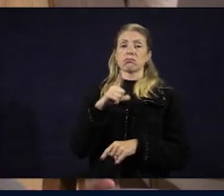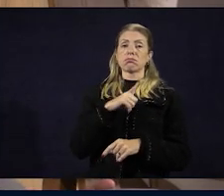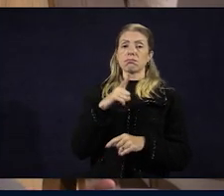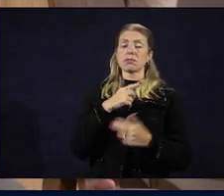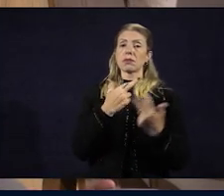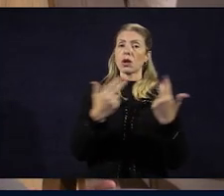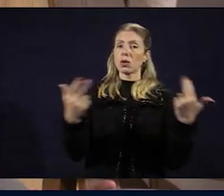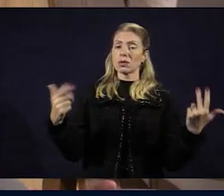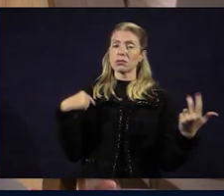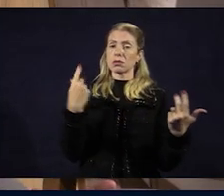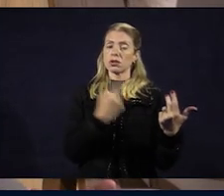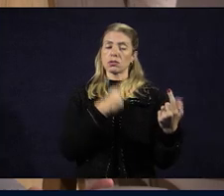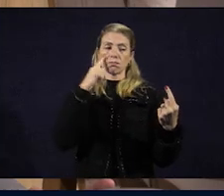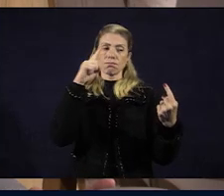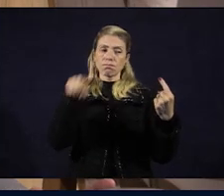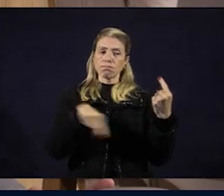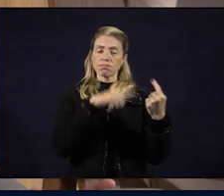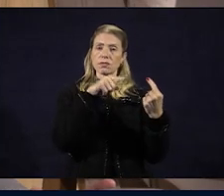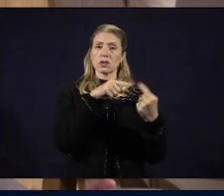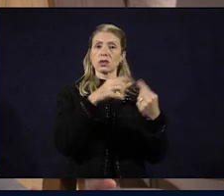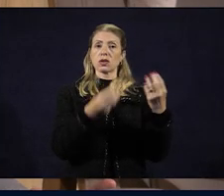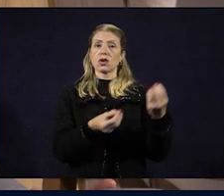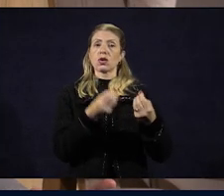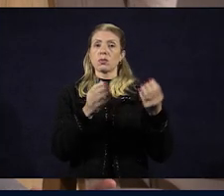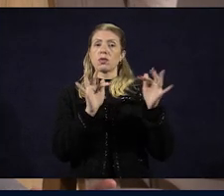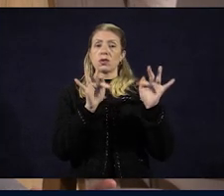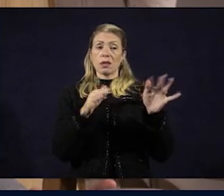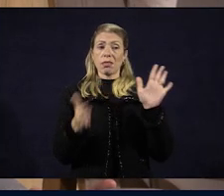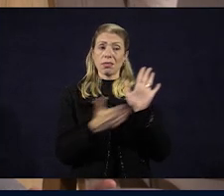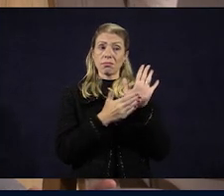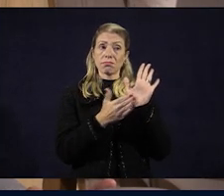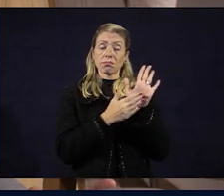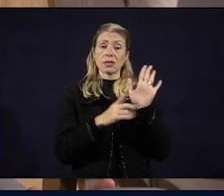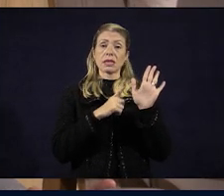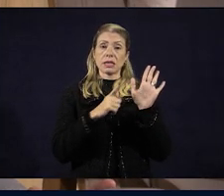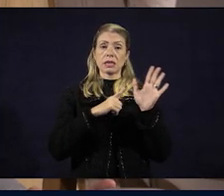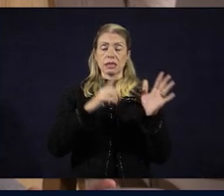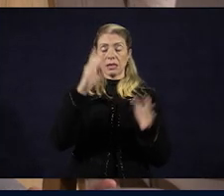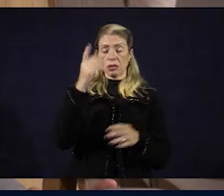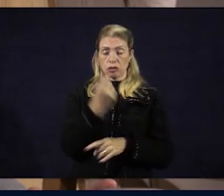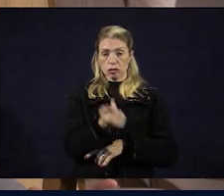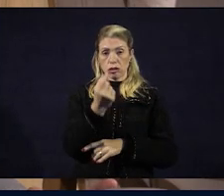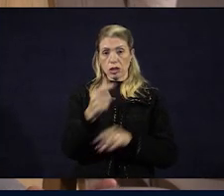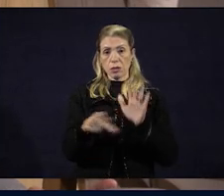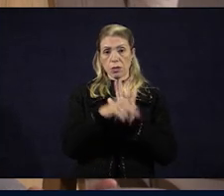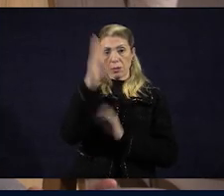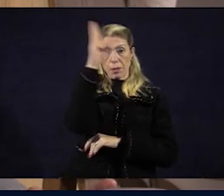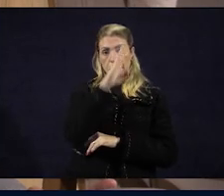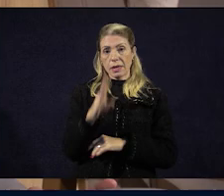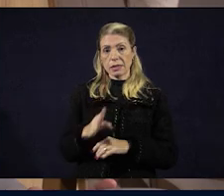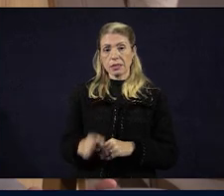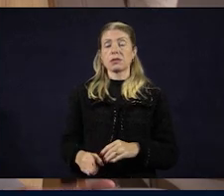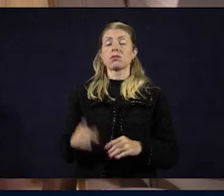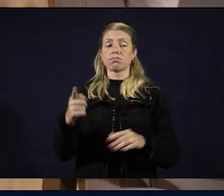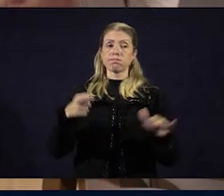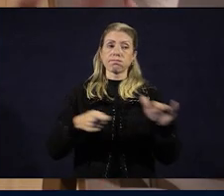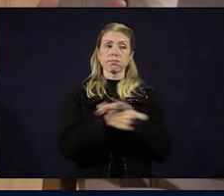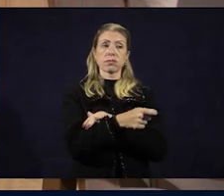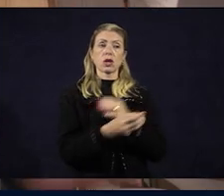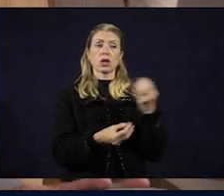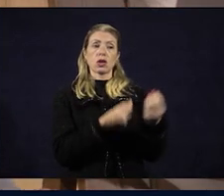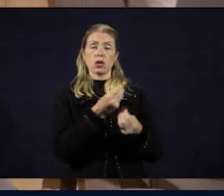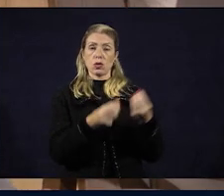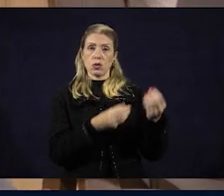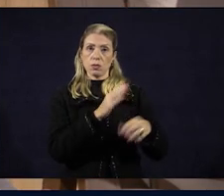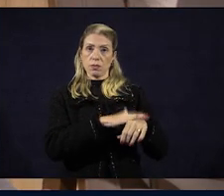para nós, mas está no Tribunal de Contas da União. Assim que nós tivermos sinal verde, vamos seguir, então, com a privatização do maior porto do Hemisfério Sul. Não vou